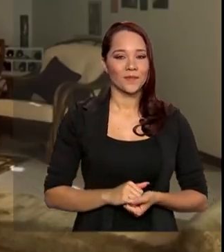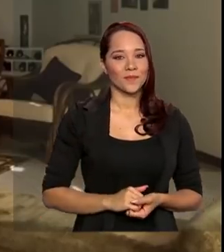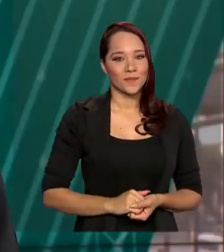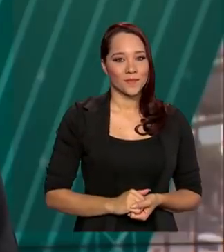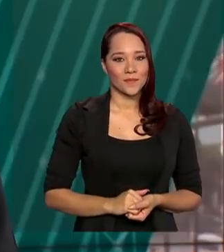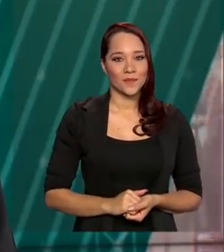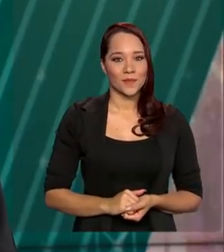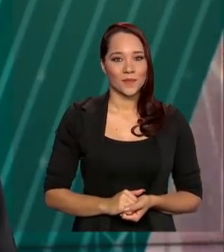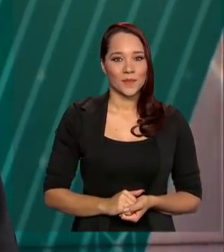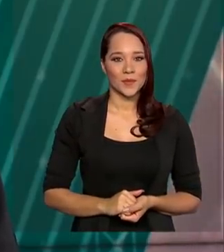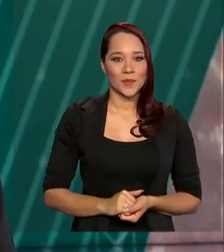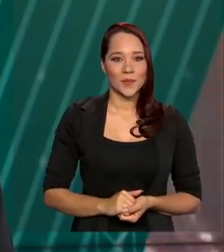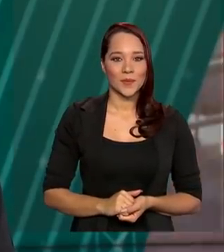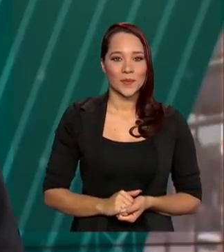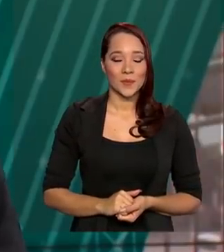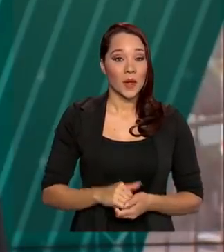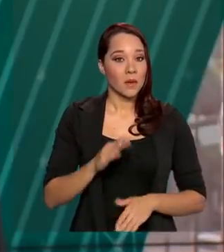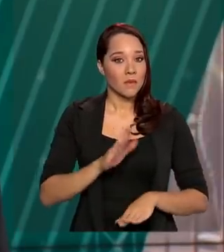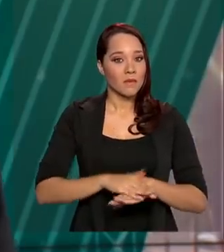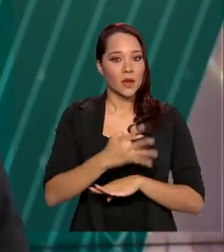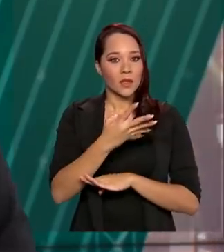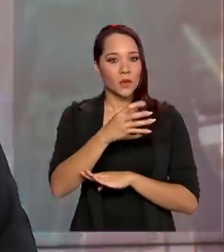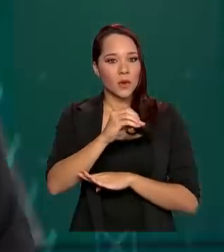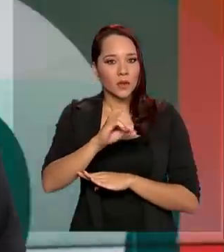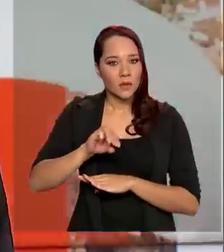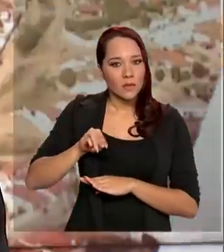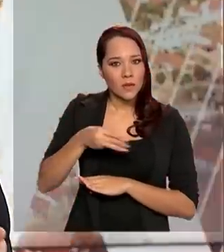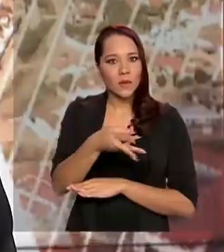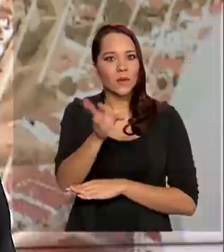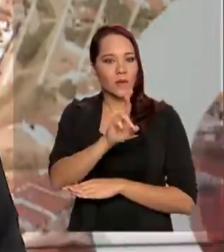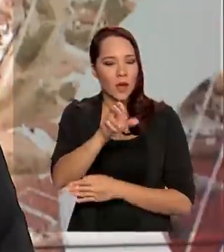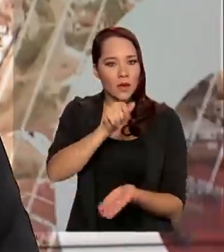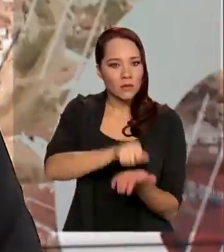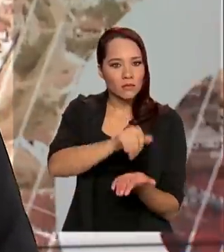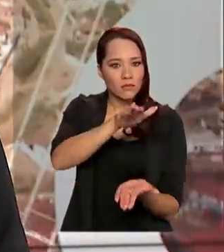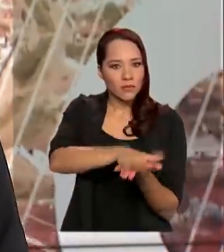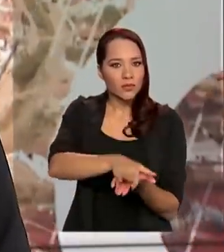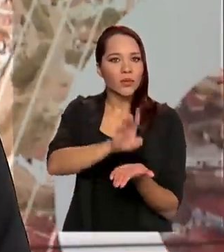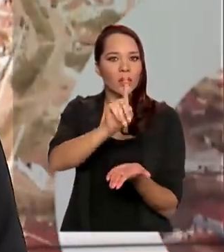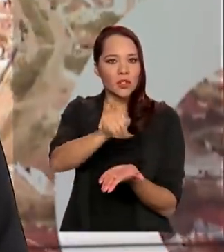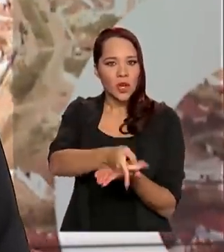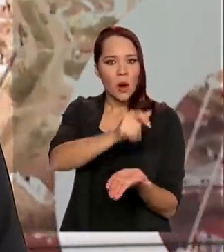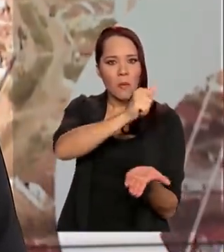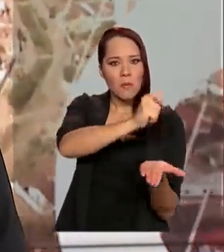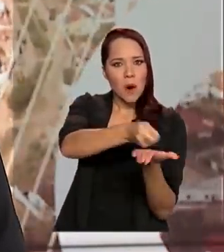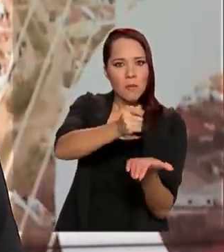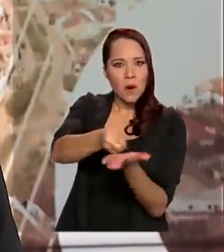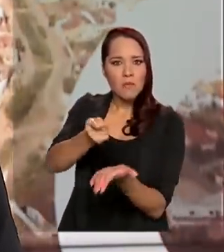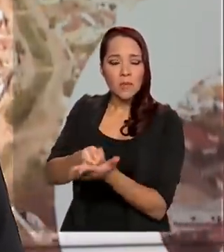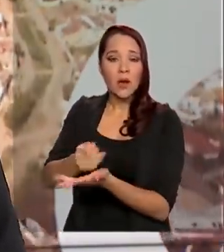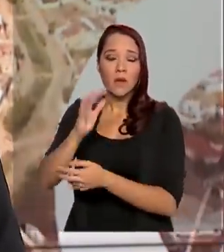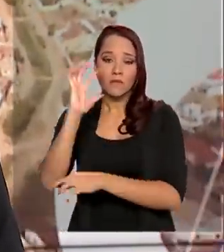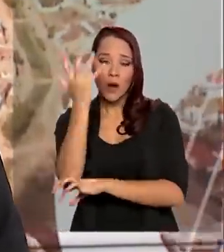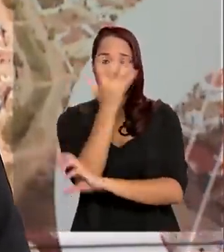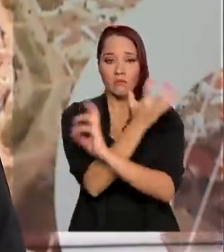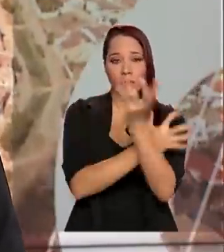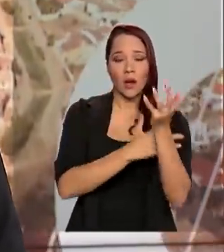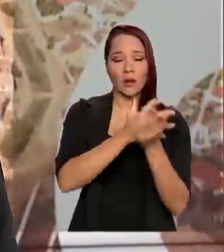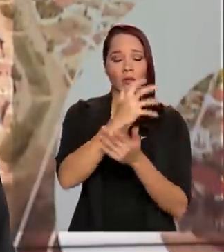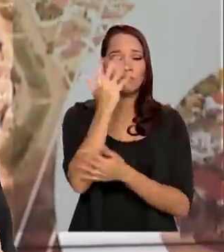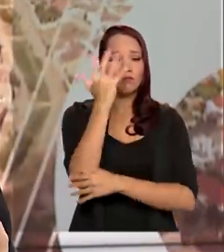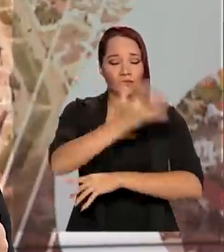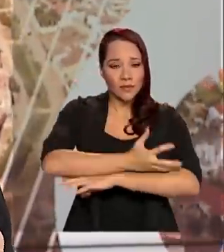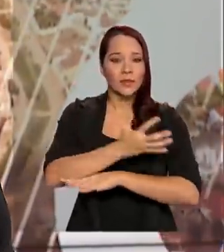gov.br. Mais de 400 milhões de reais em multas já foram aplicados no combate ao desmatamento na Amazônia